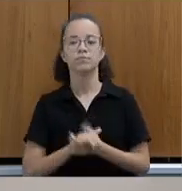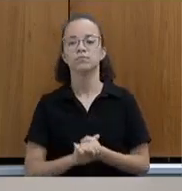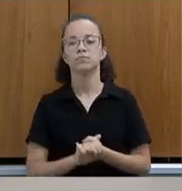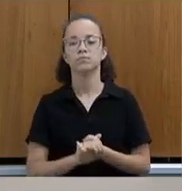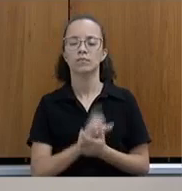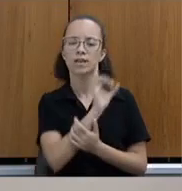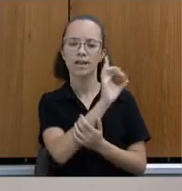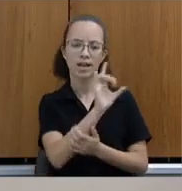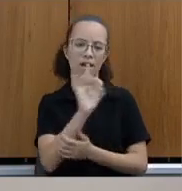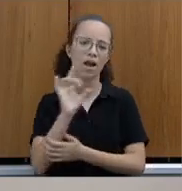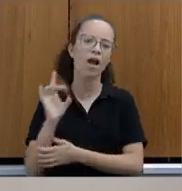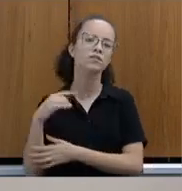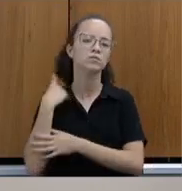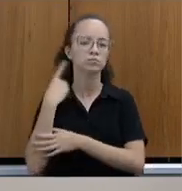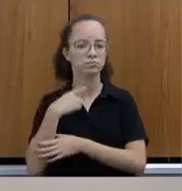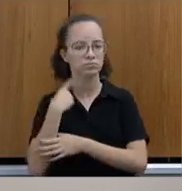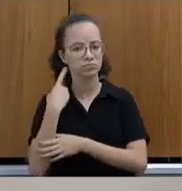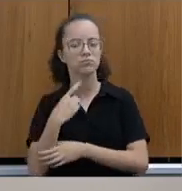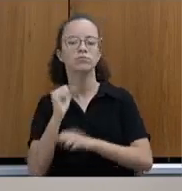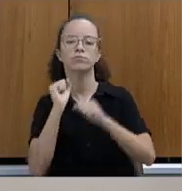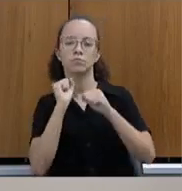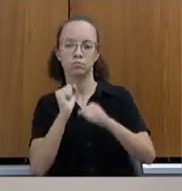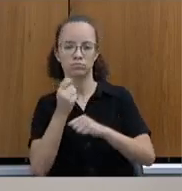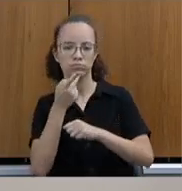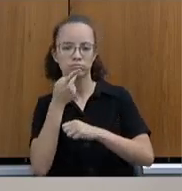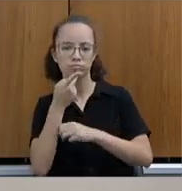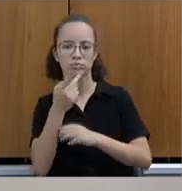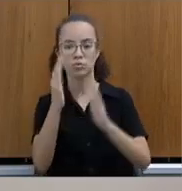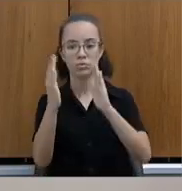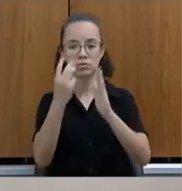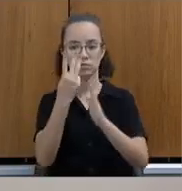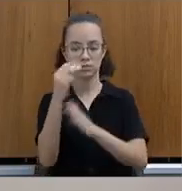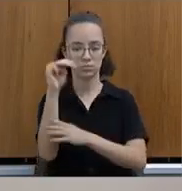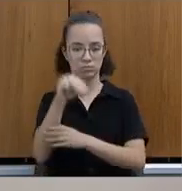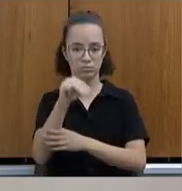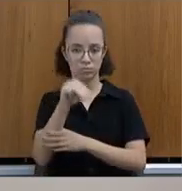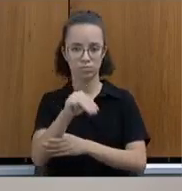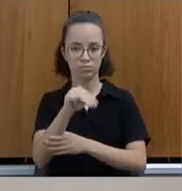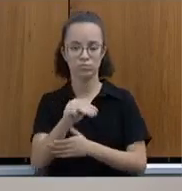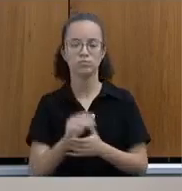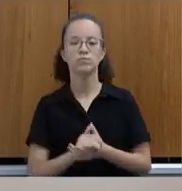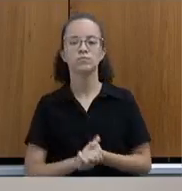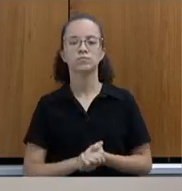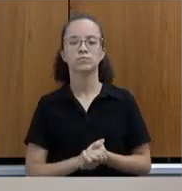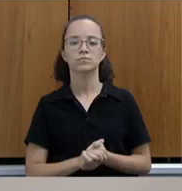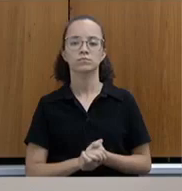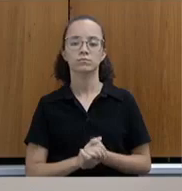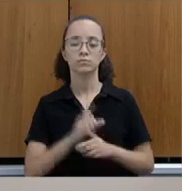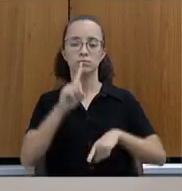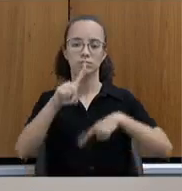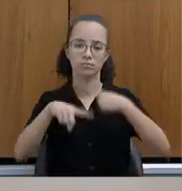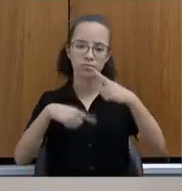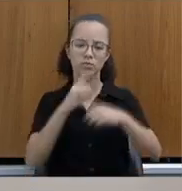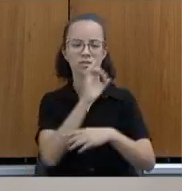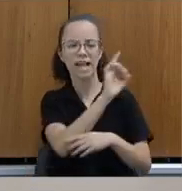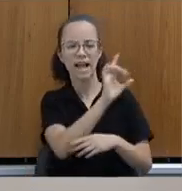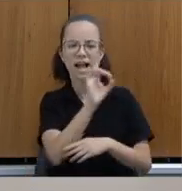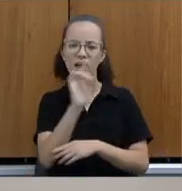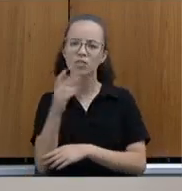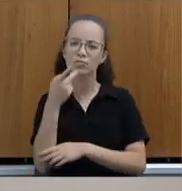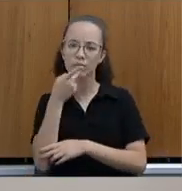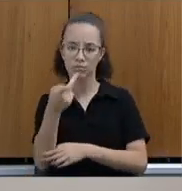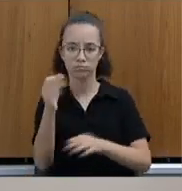cada deputado poderá fazer uma interpelação pelo prazo de três minutos. Após cada interpelação,